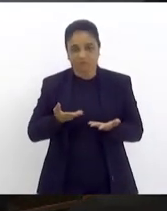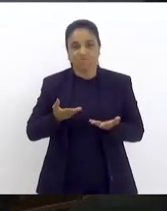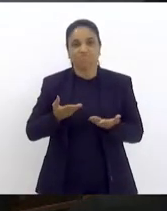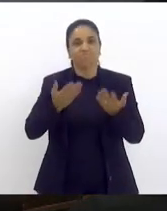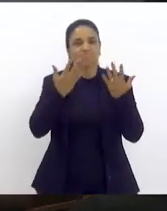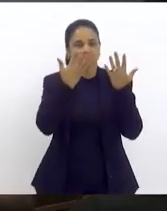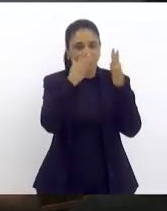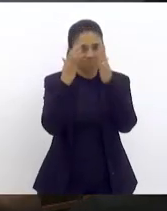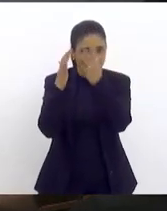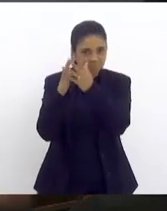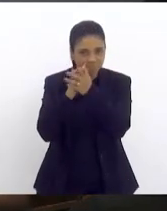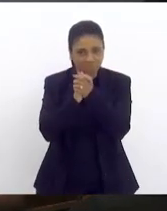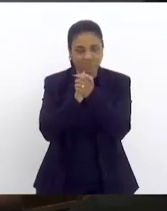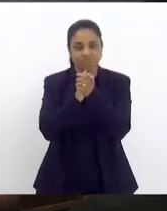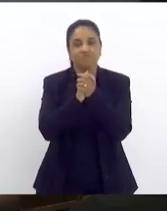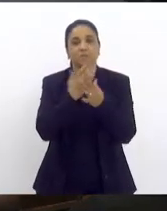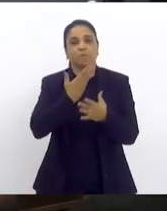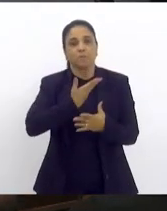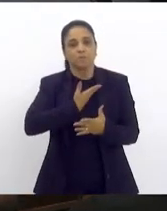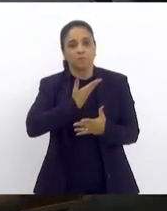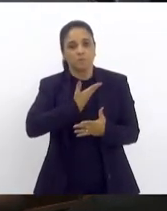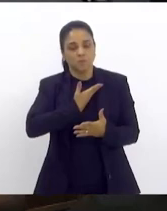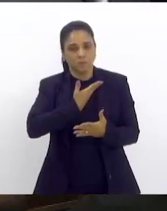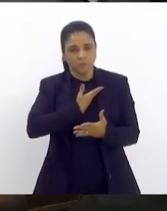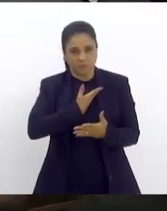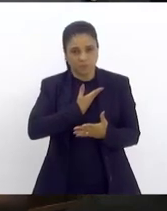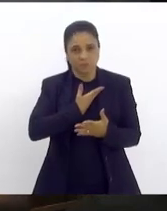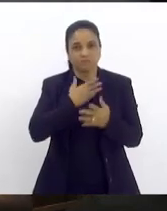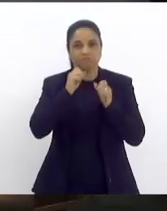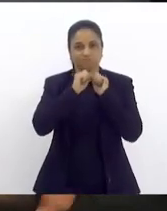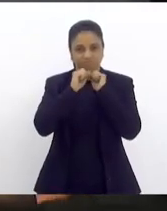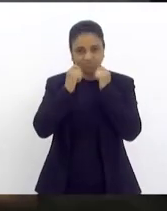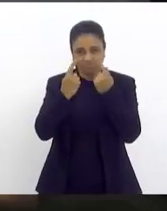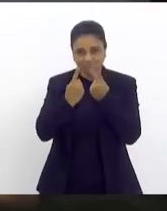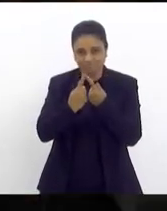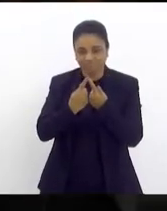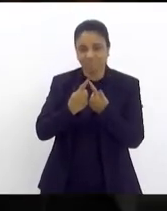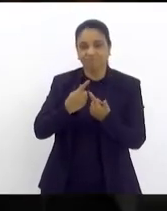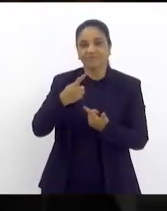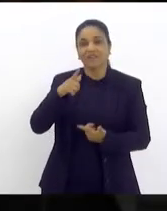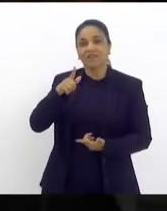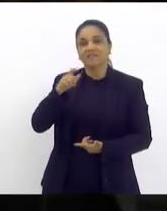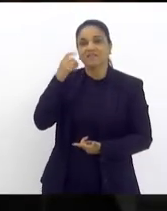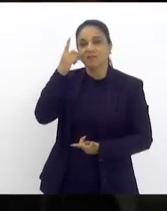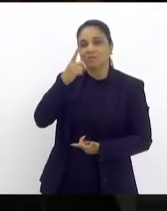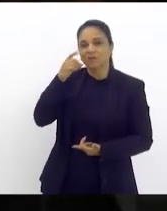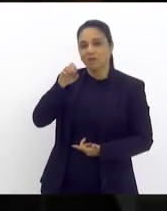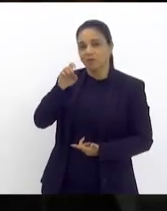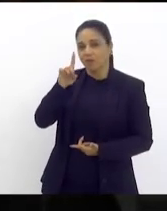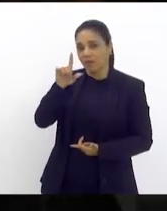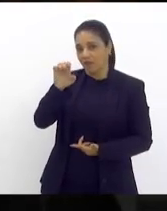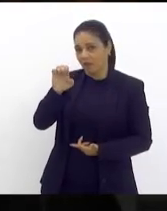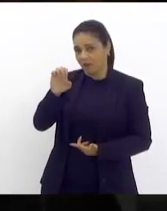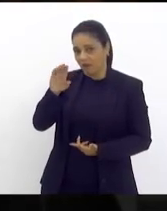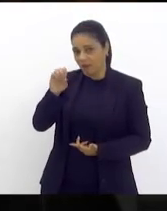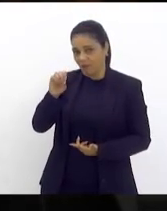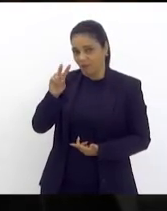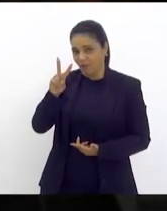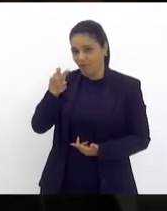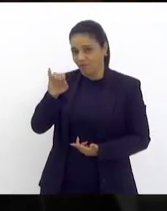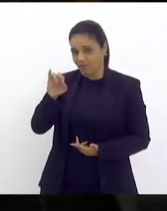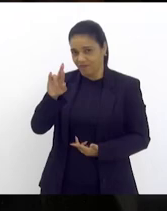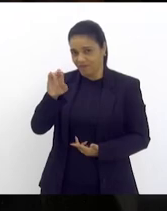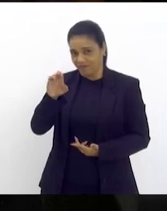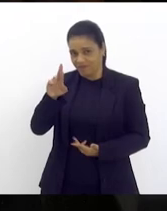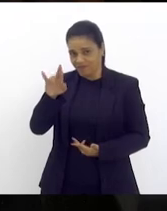saudar aqui meu amigo, meu companheiro de casa, deputado Léo Vieira. Um pouquinho com ciúmes, Léo, que eu tenho certeza, se